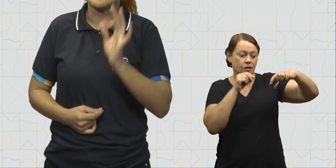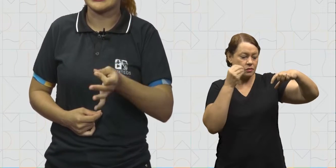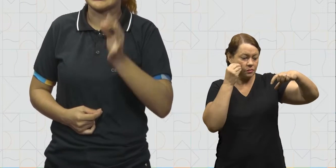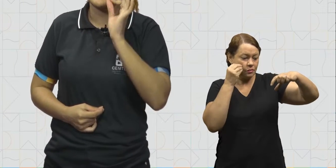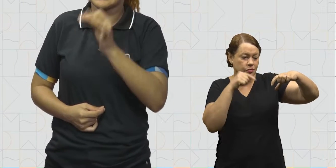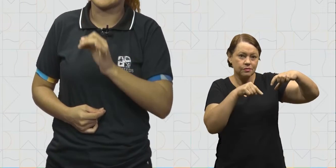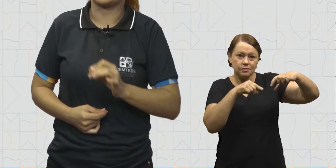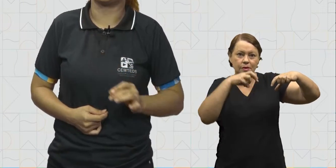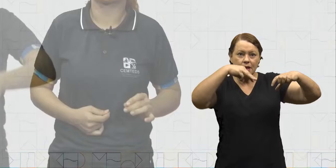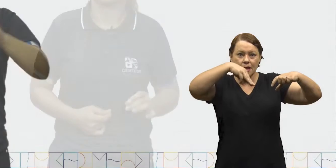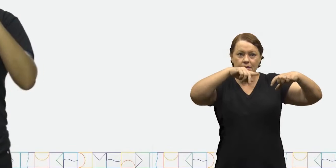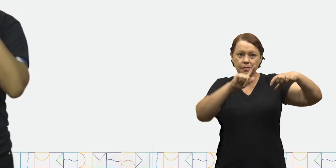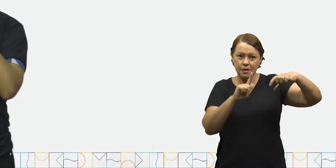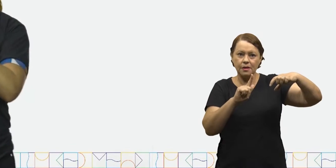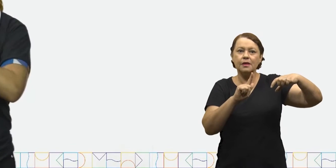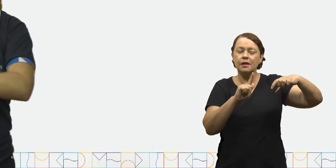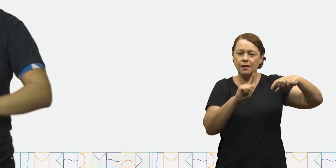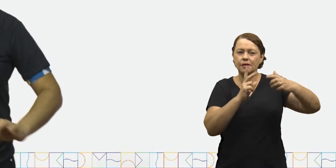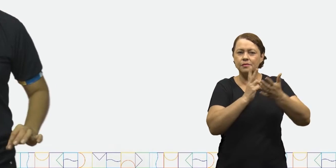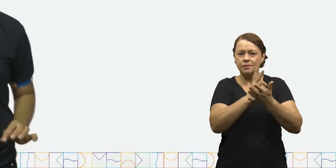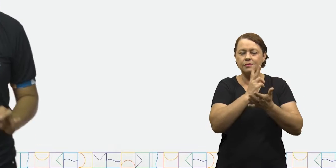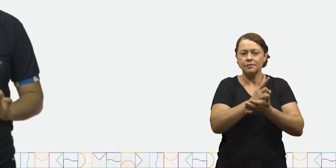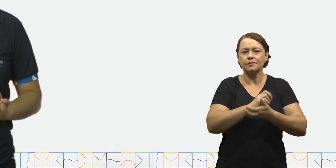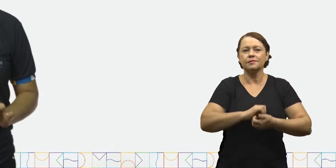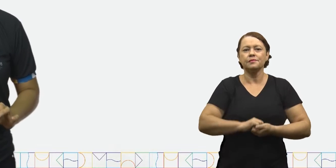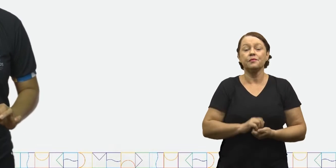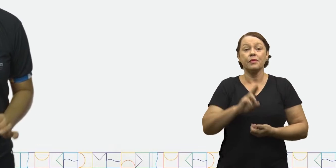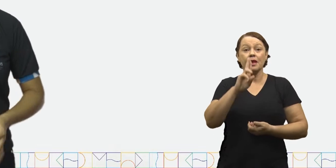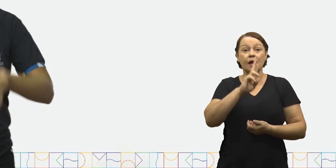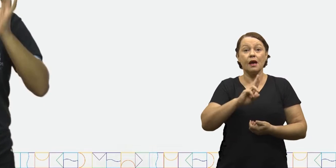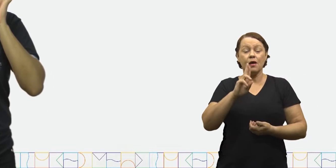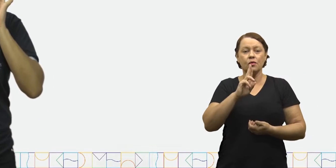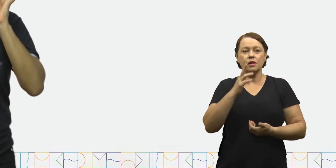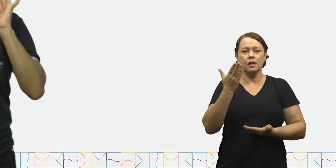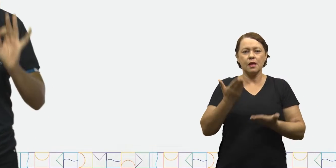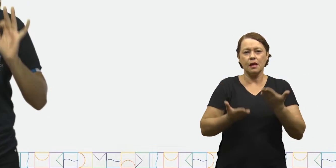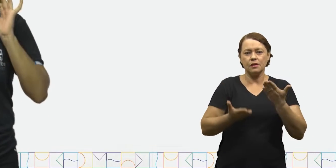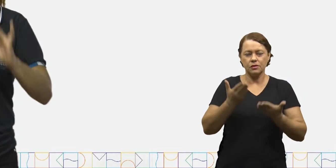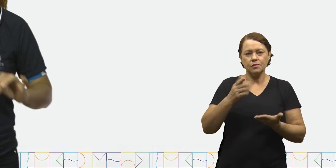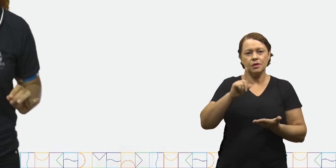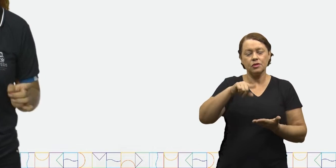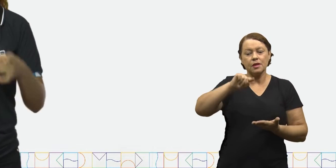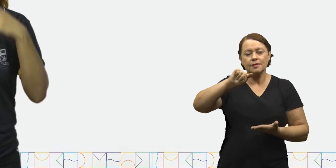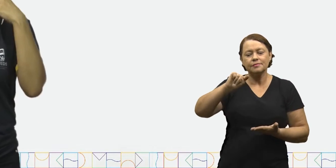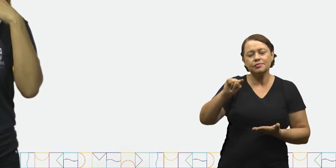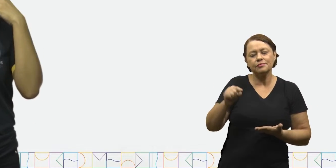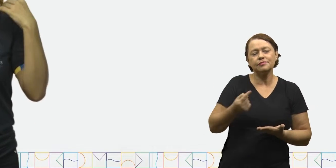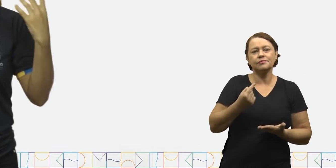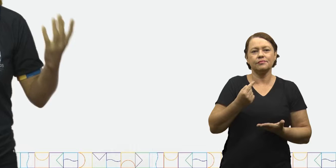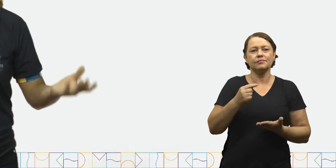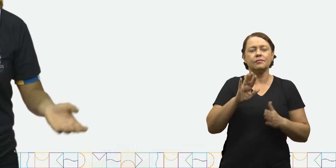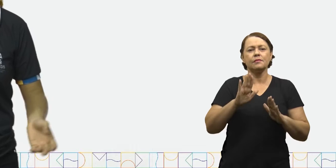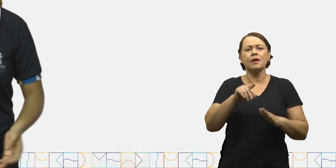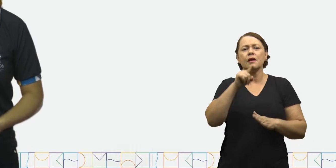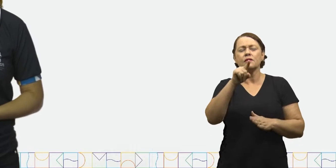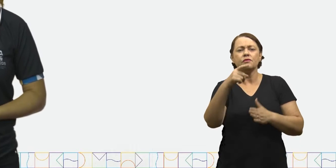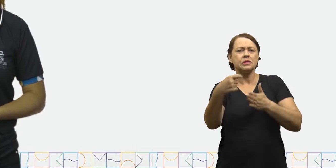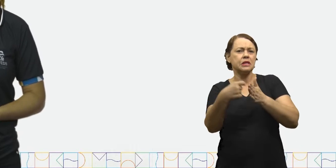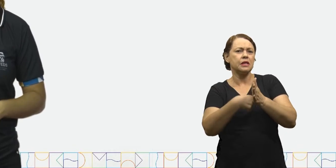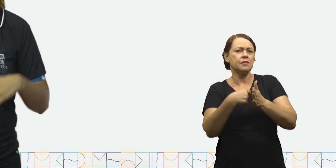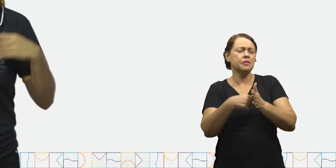o miligrama. As unidades de medida de massa são decimais, mas você deve